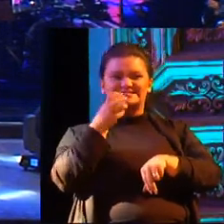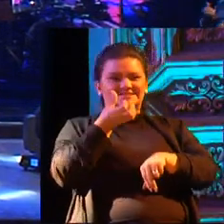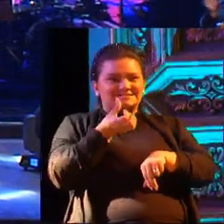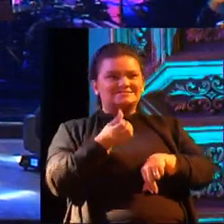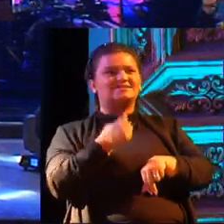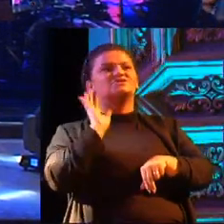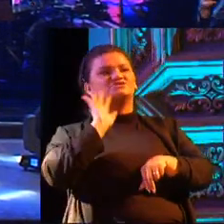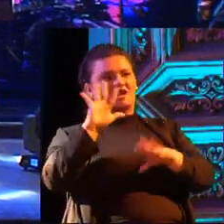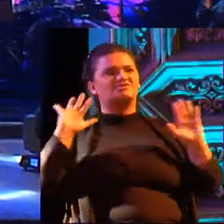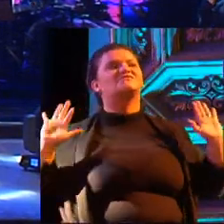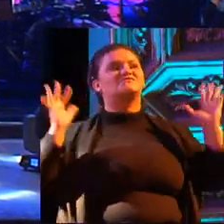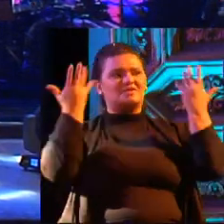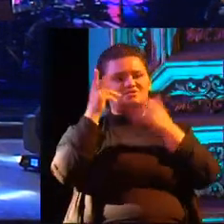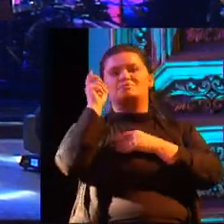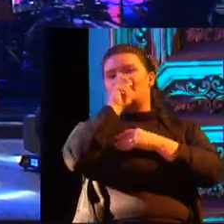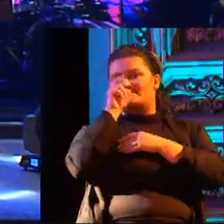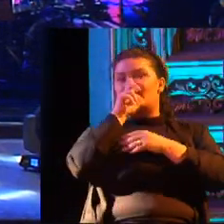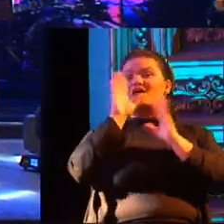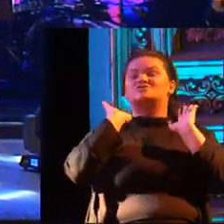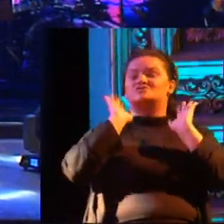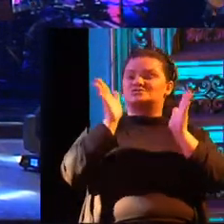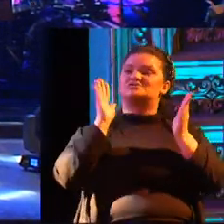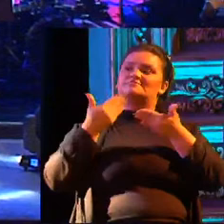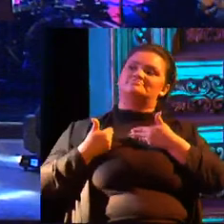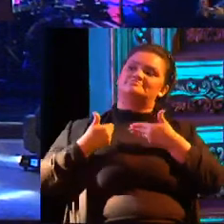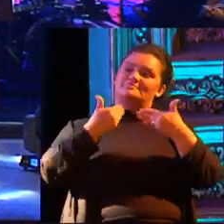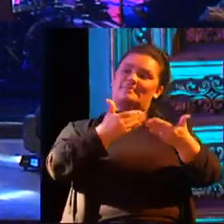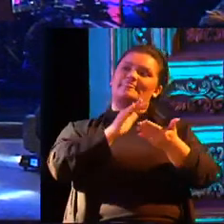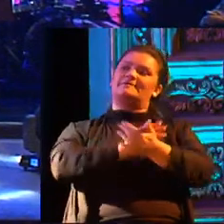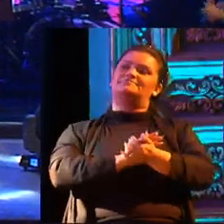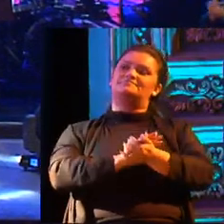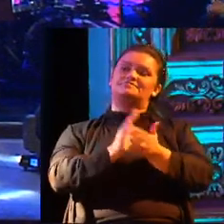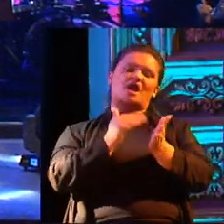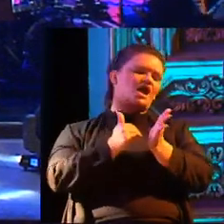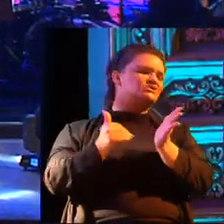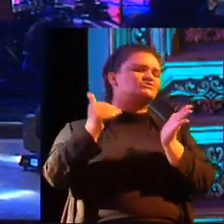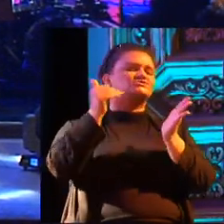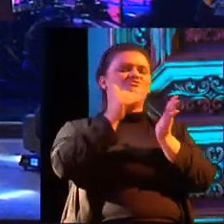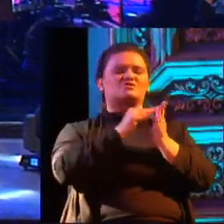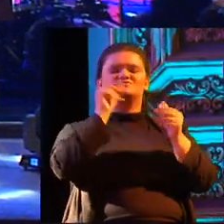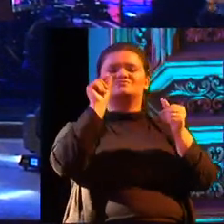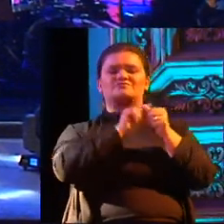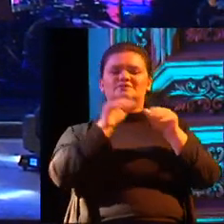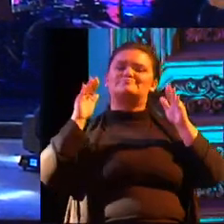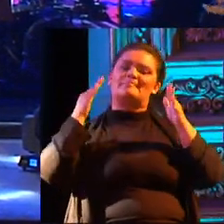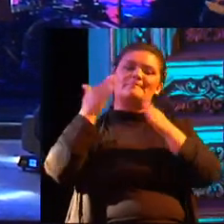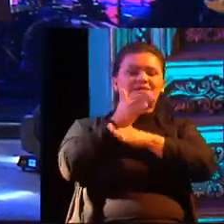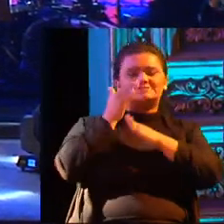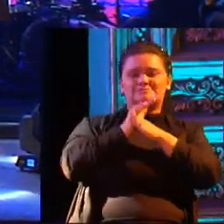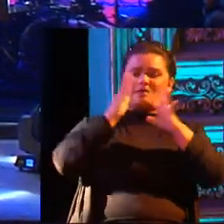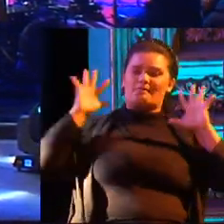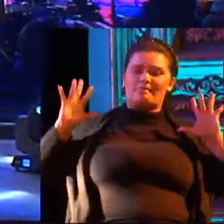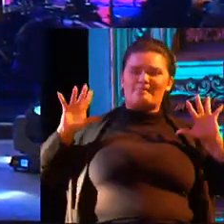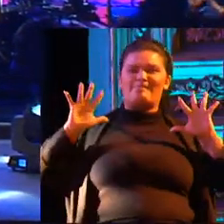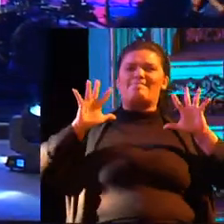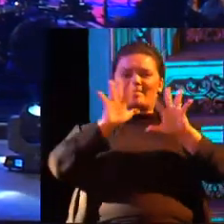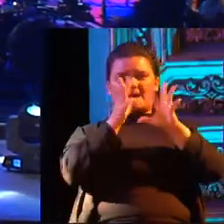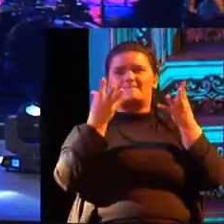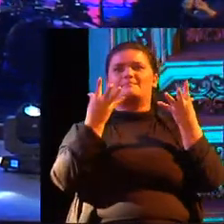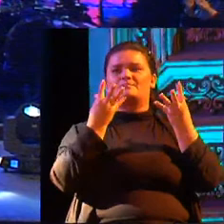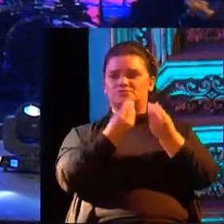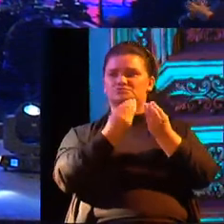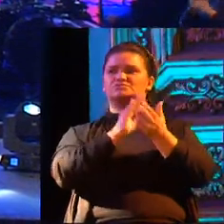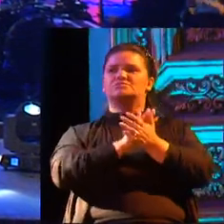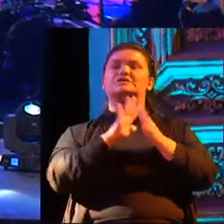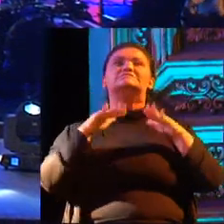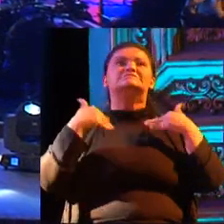do Povulagem que a gente faz esse ano, né? Dedicar esse prêmio também a todo mundo que faz o Arraial do Povulagem. É muita gente, gente, né? Então, nós